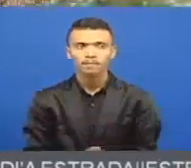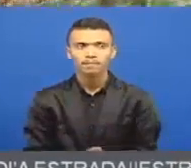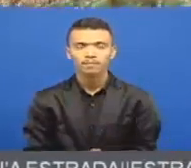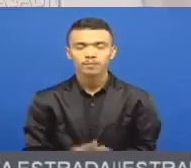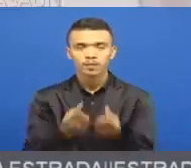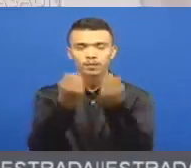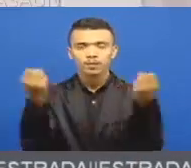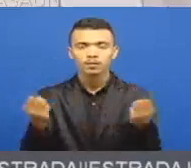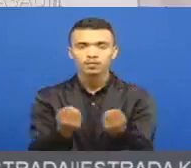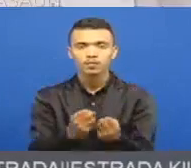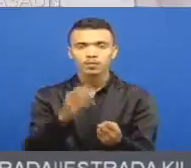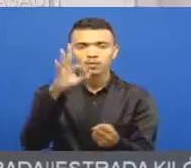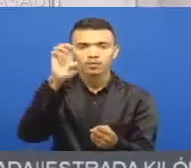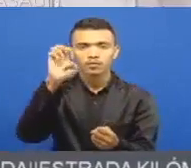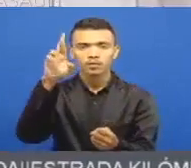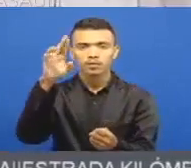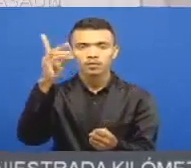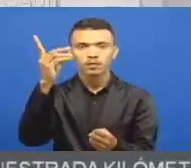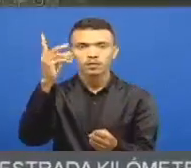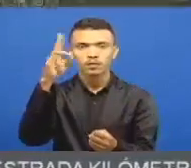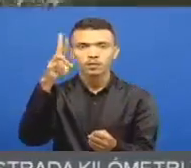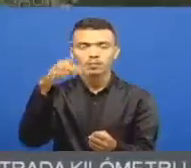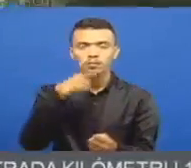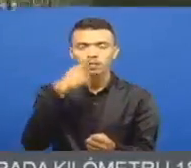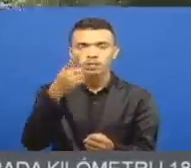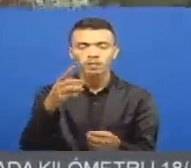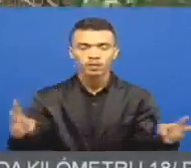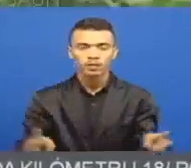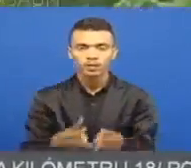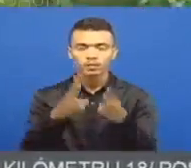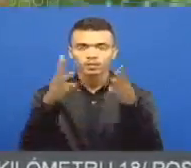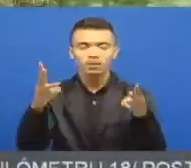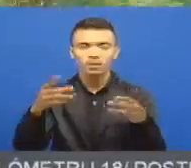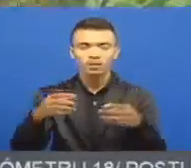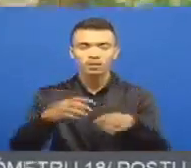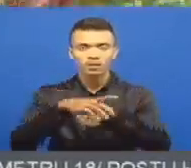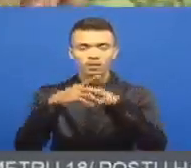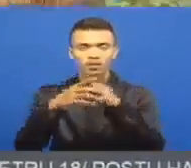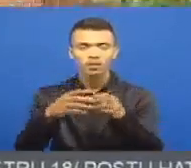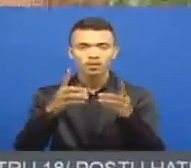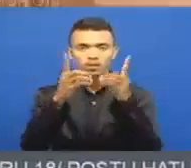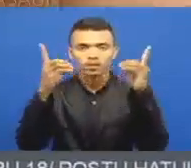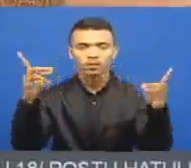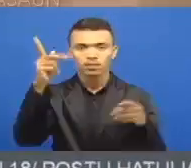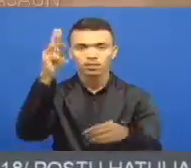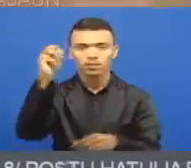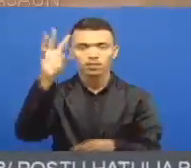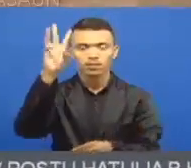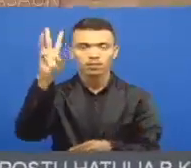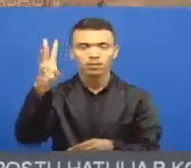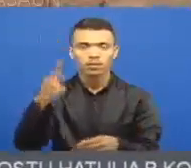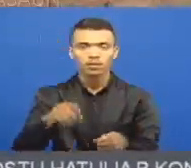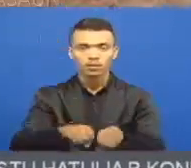Residente Suku Urahou, Fernando Domingos Hateteng. Estrada liga ba Urahou, Torailete, ho distância quilômetro nem